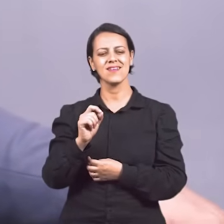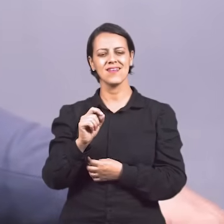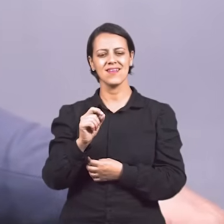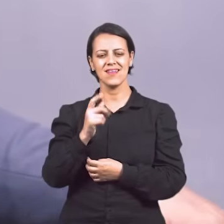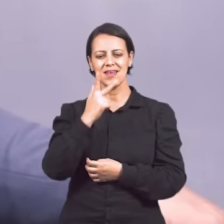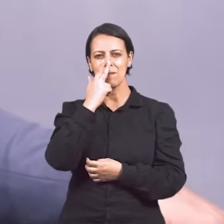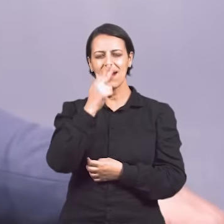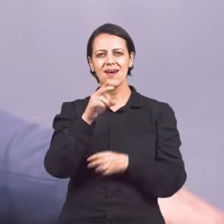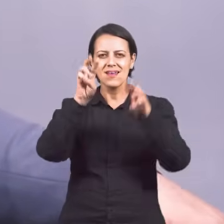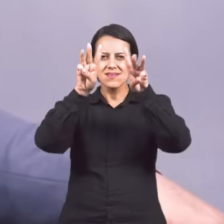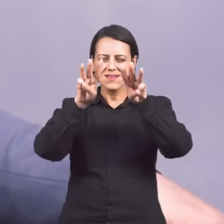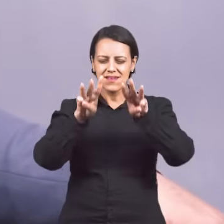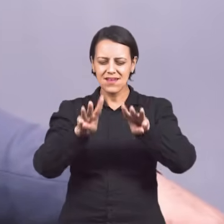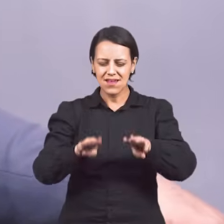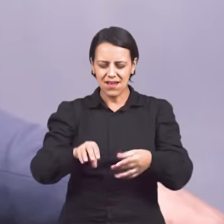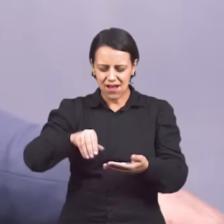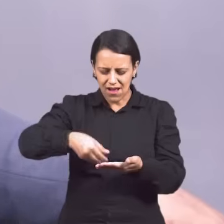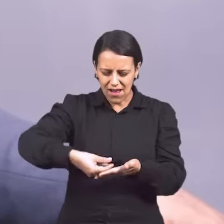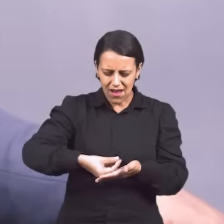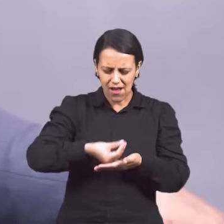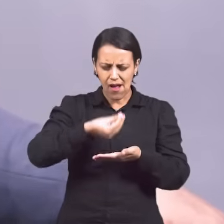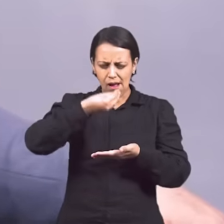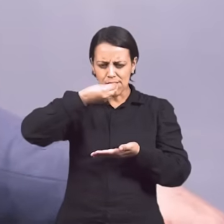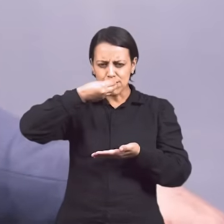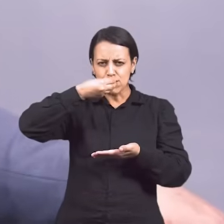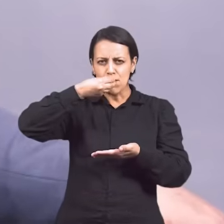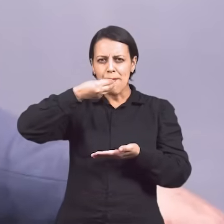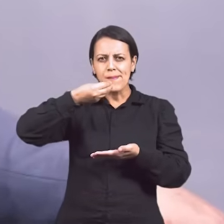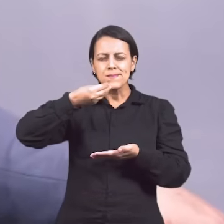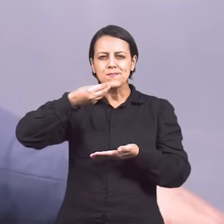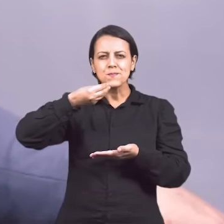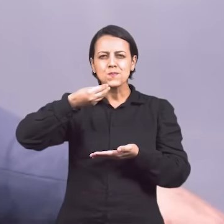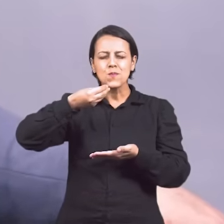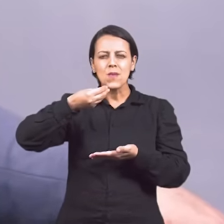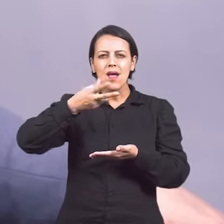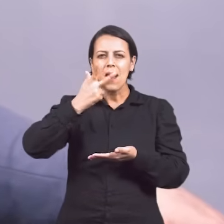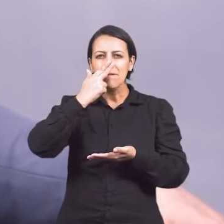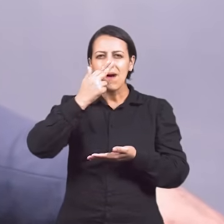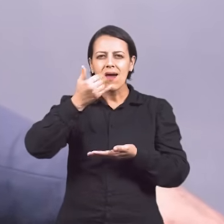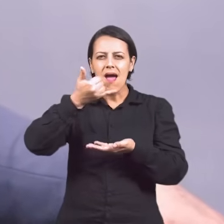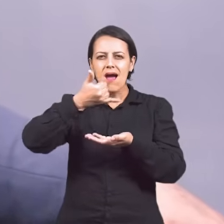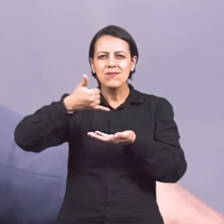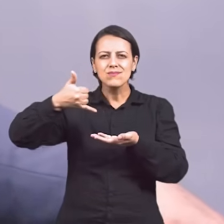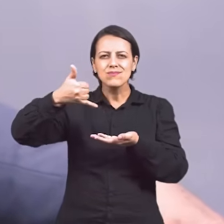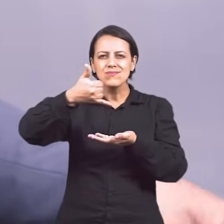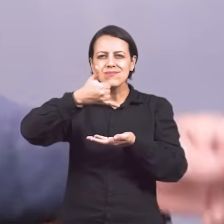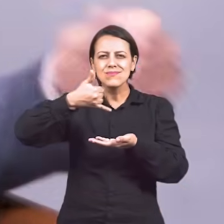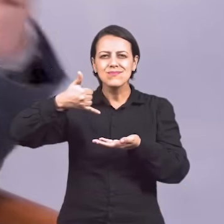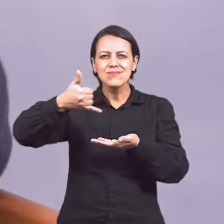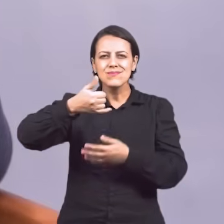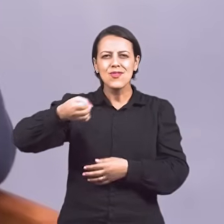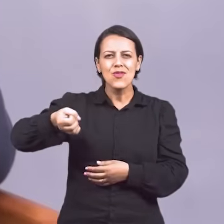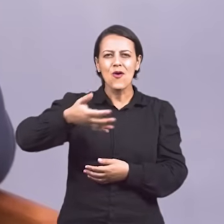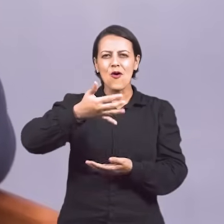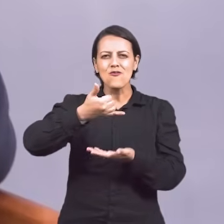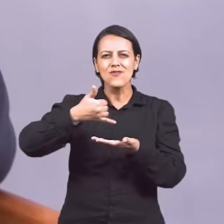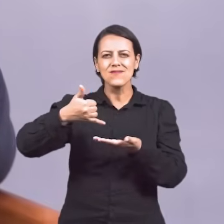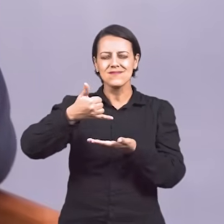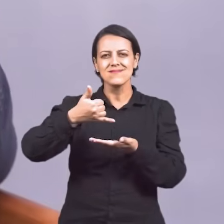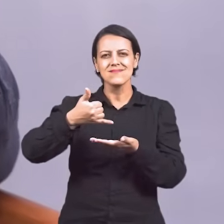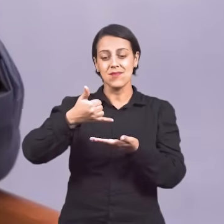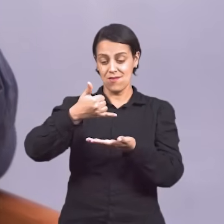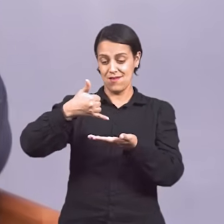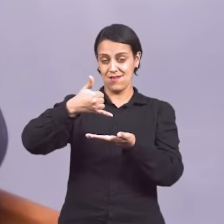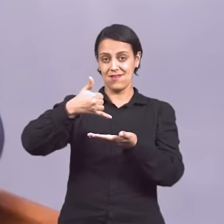maná. Tinha gosto de azeite fresco. E o azeite para nós, o entendimento de azeite para nós é a presença do Espírito